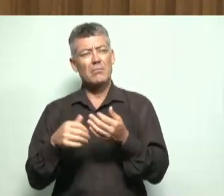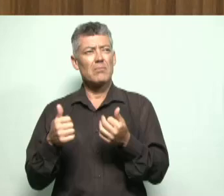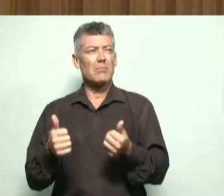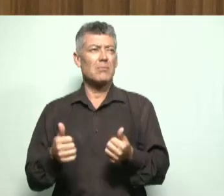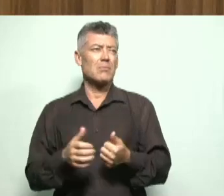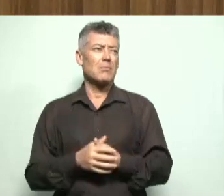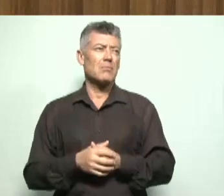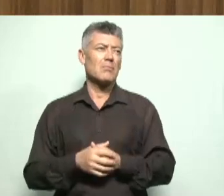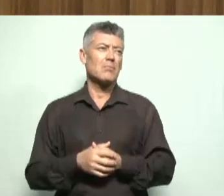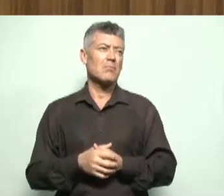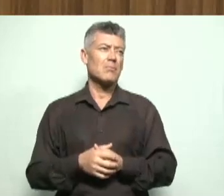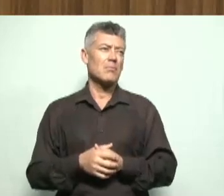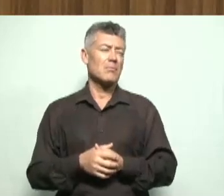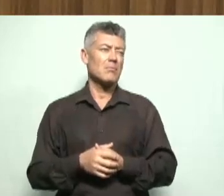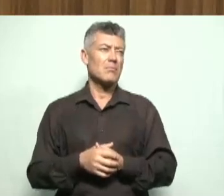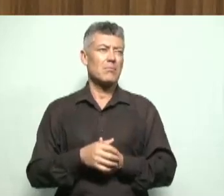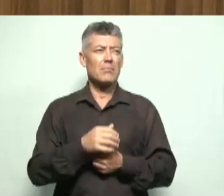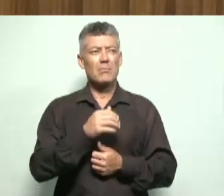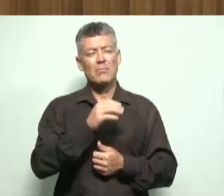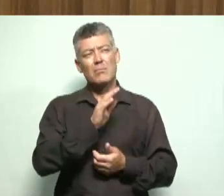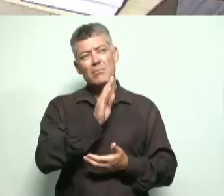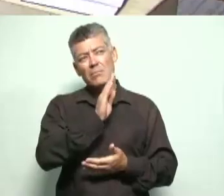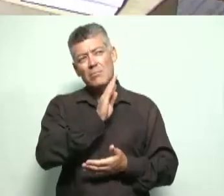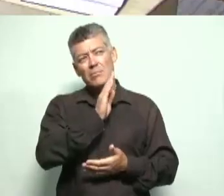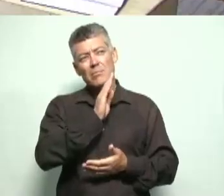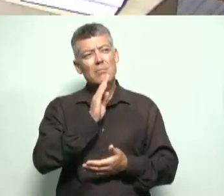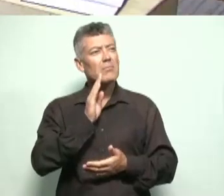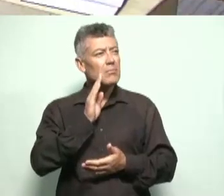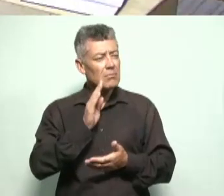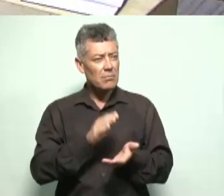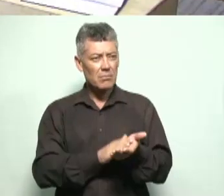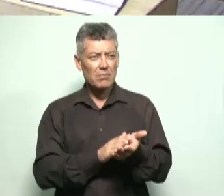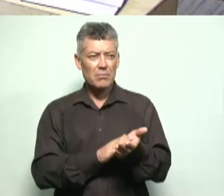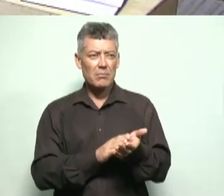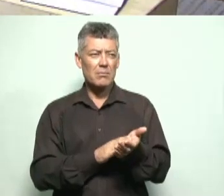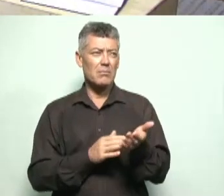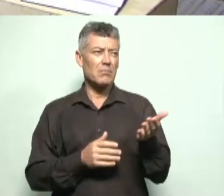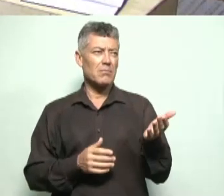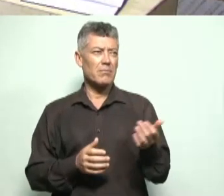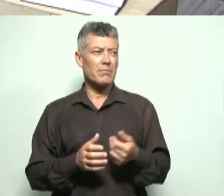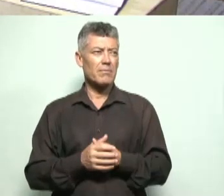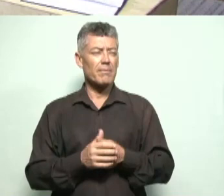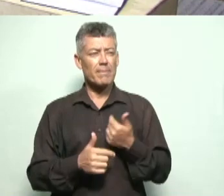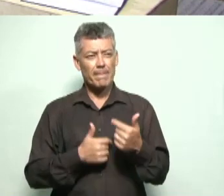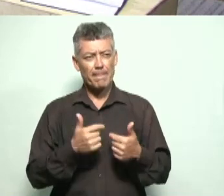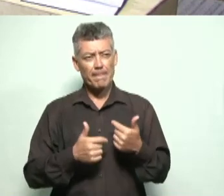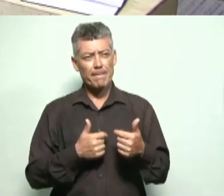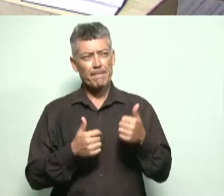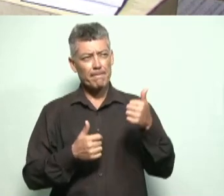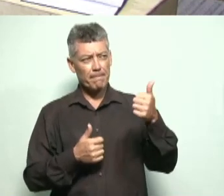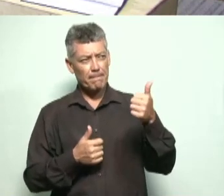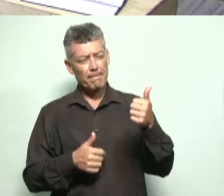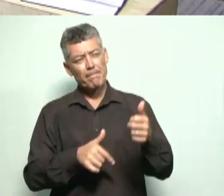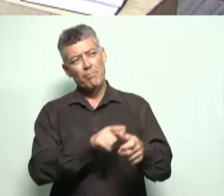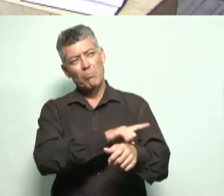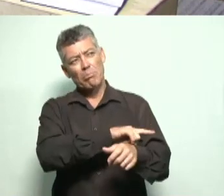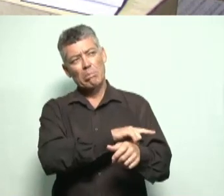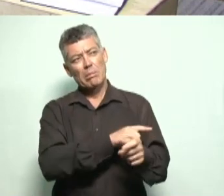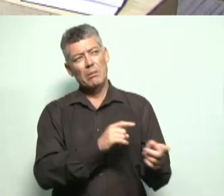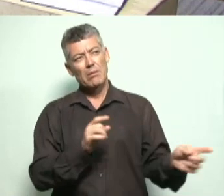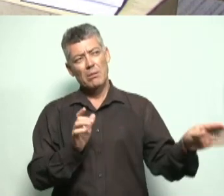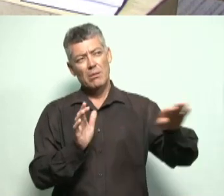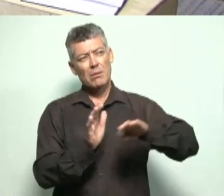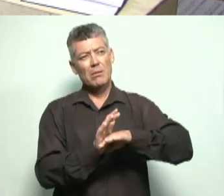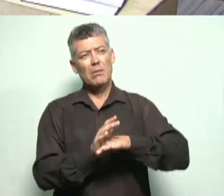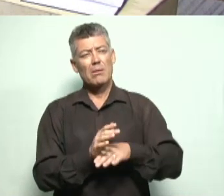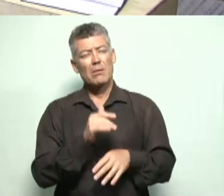não. Pois não, vereador Nivaldo. Vereadora, eu queria parabenizá-la, porque eu conheço o seu trabalho mesmo antes de chegar a essa casa. E hoje eu